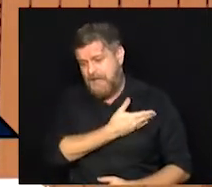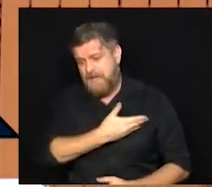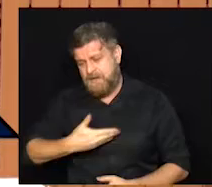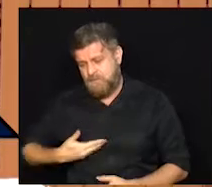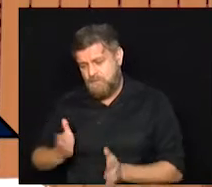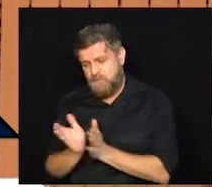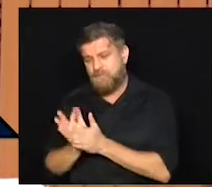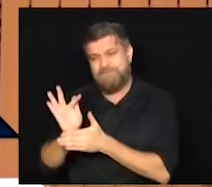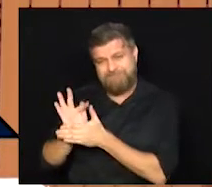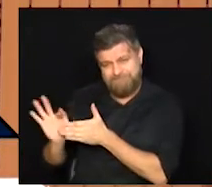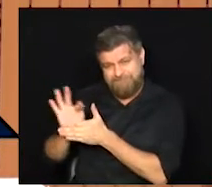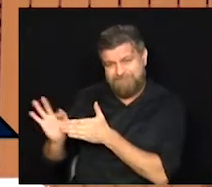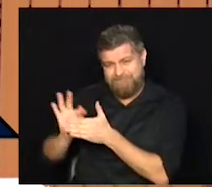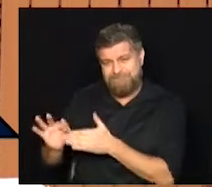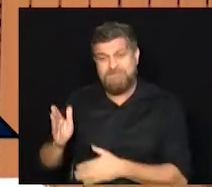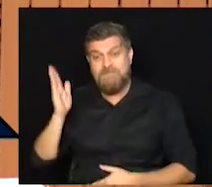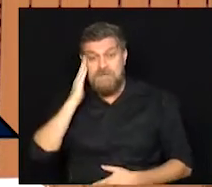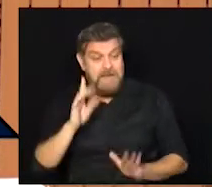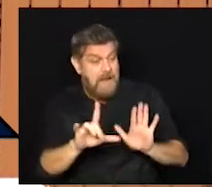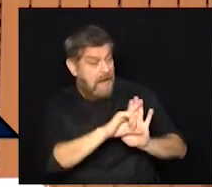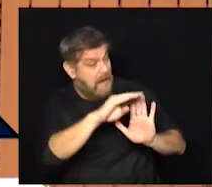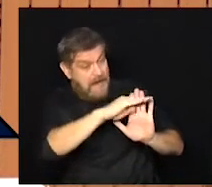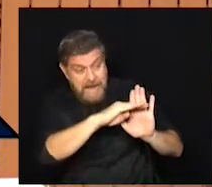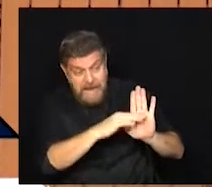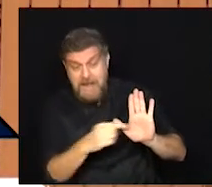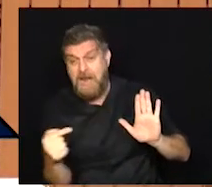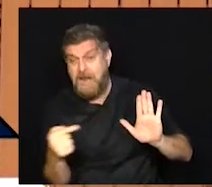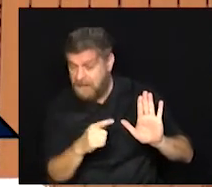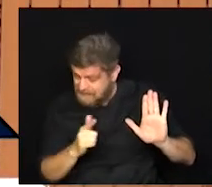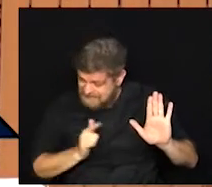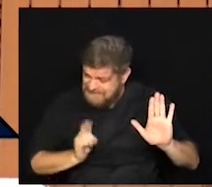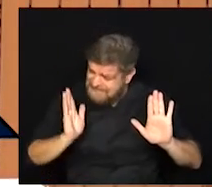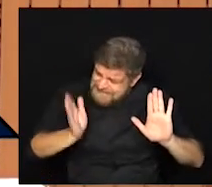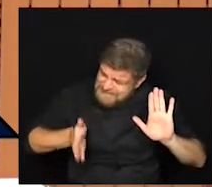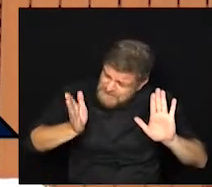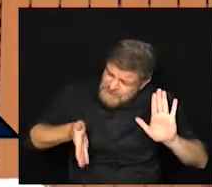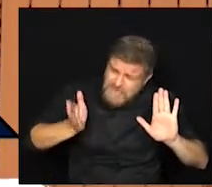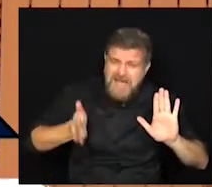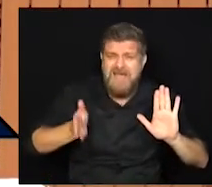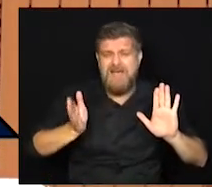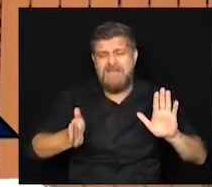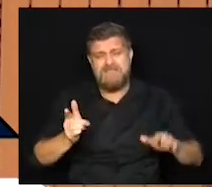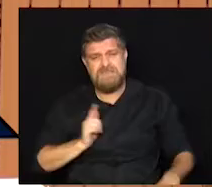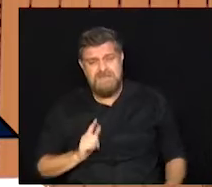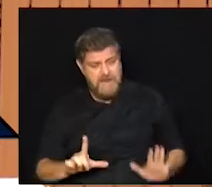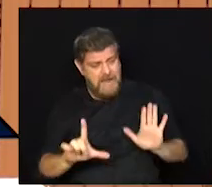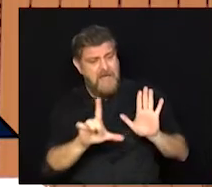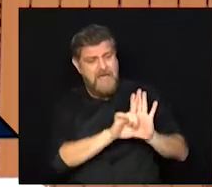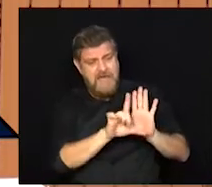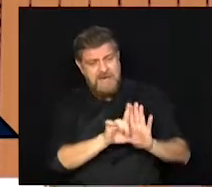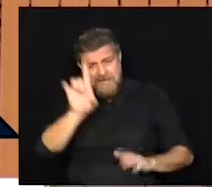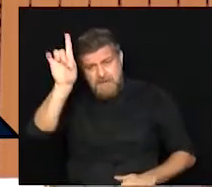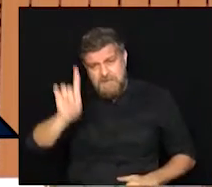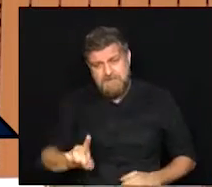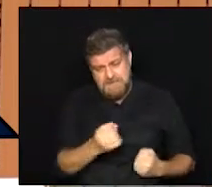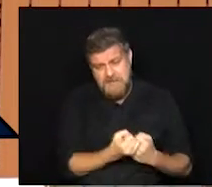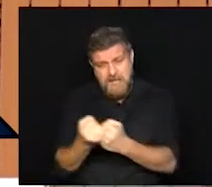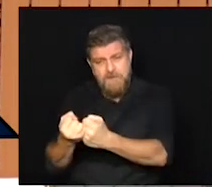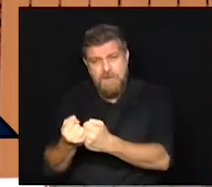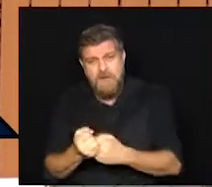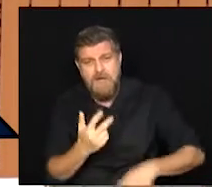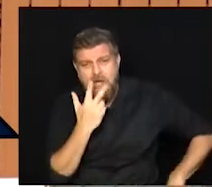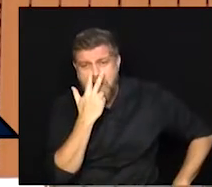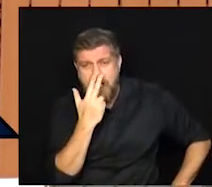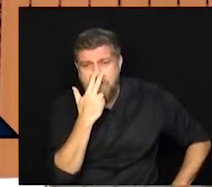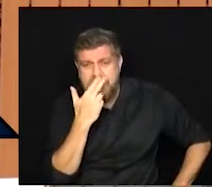Sabendo que isso já é lei, existem muitas coisas que já estão, que é lei do deficiente, mas parece que você chega